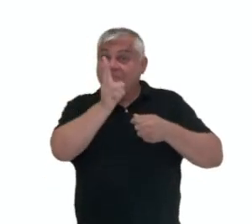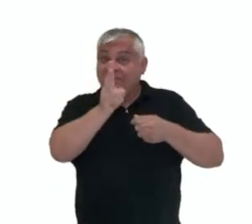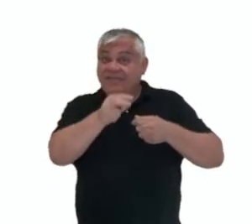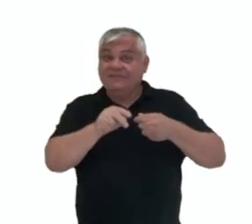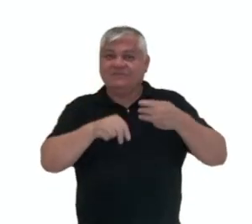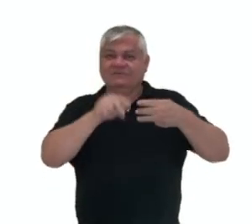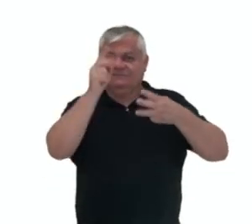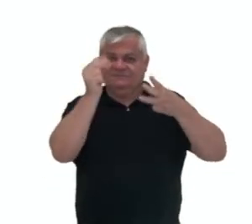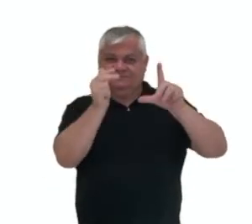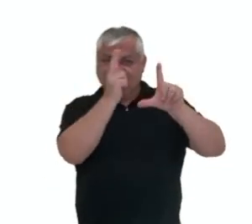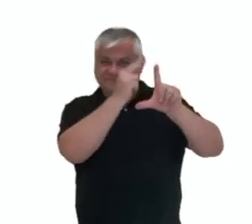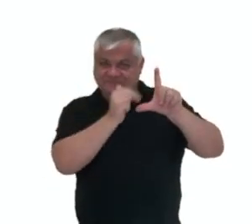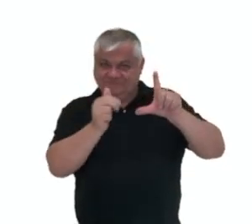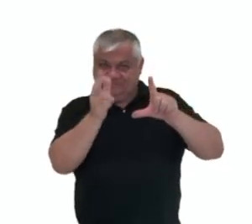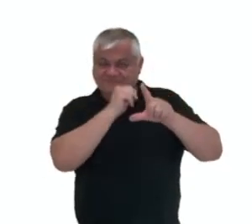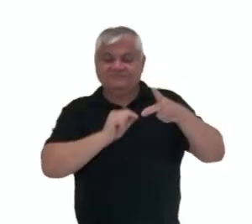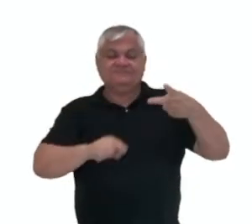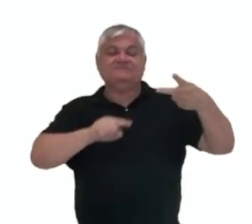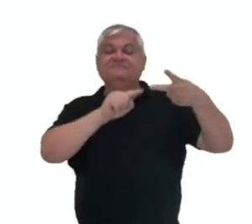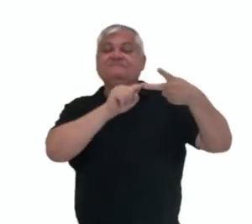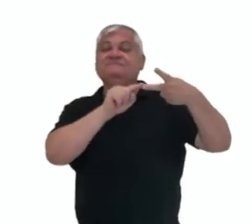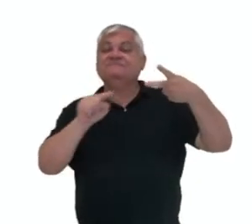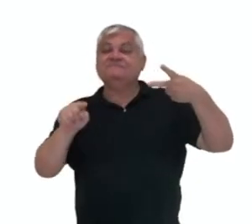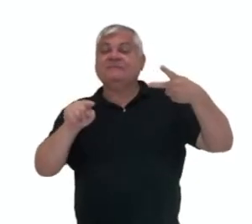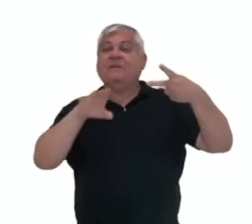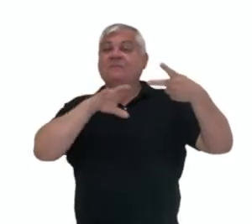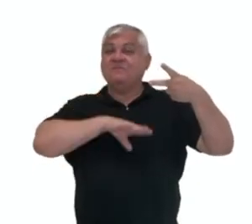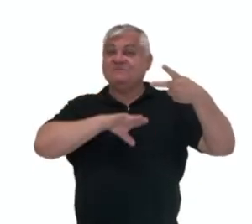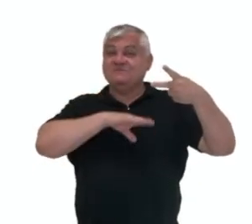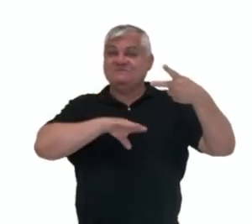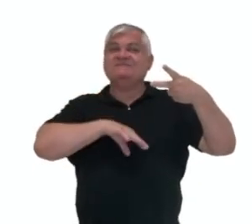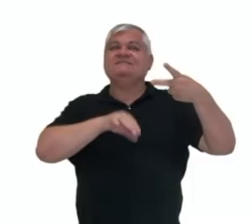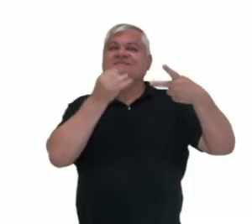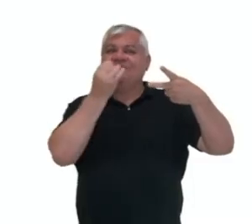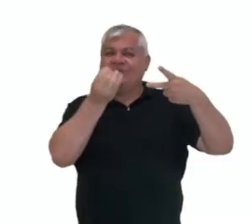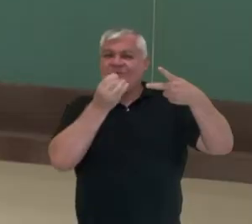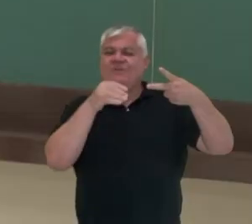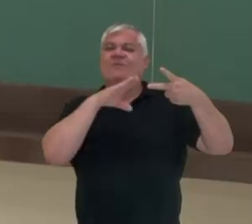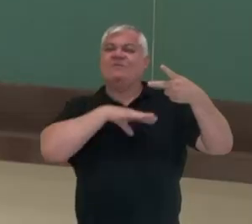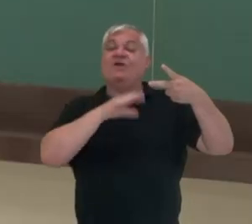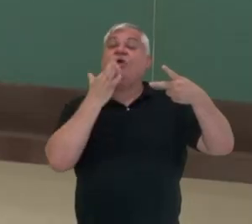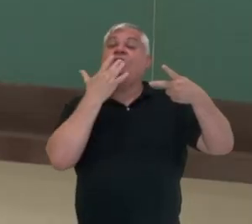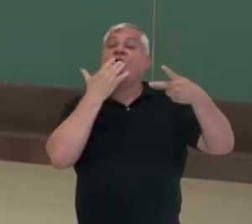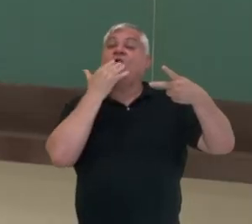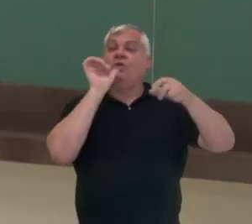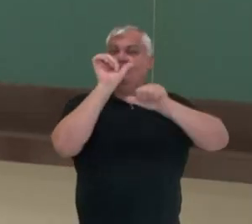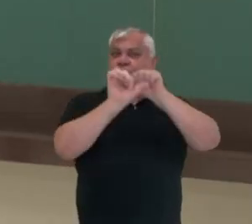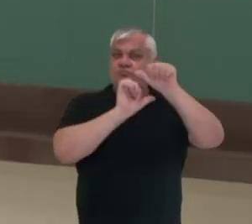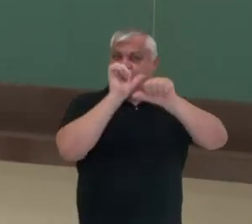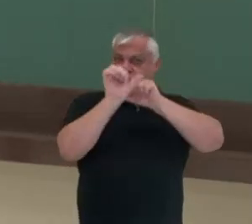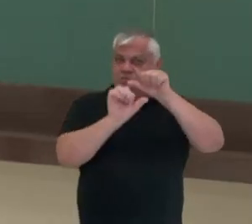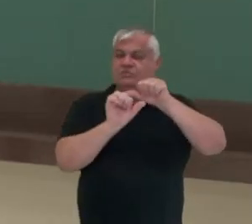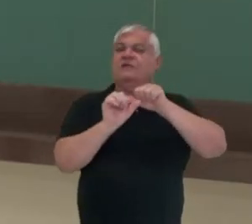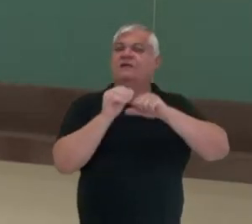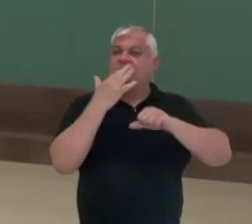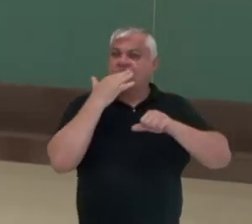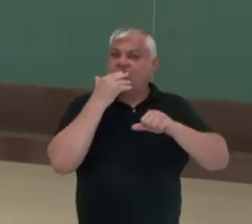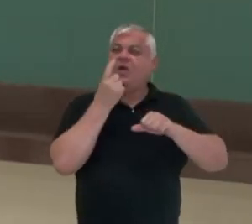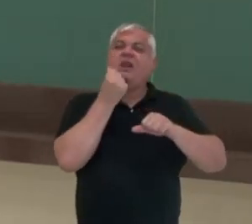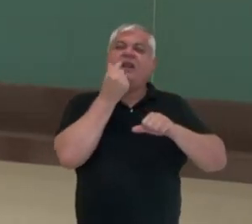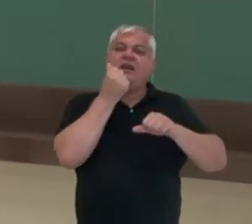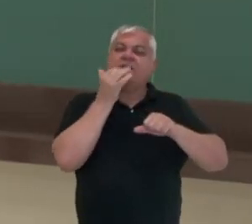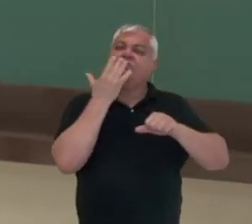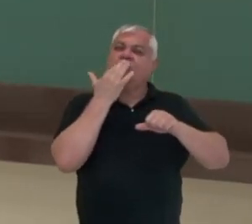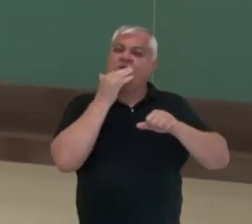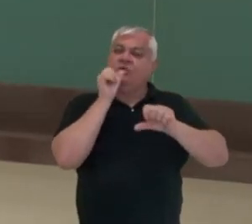gráfico, você coloca uma outra linha representando a de português. Você muda a cor, dá para usar lápis de cor até para fazer essa diferenciação,